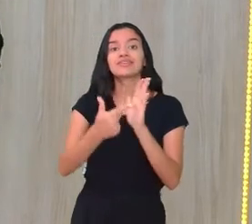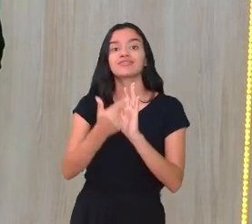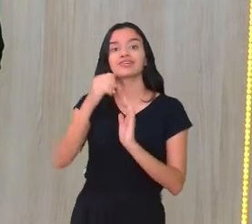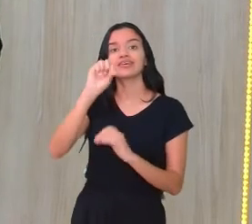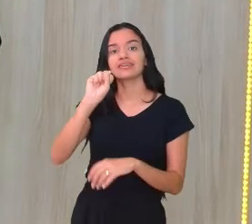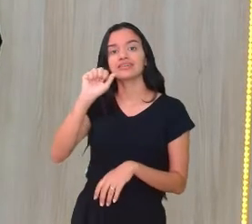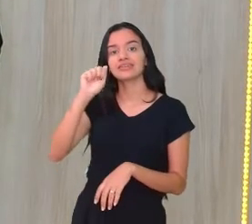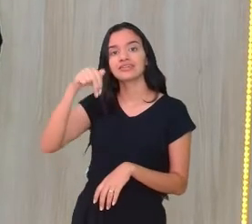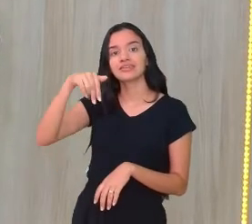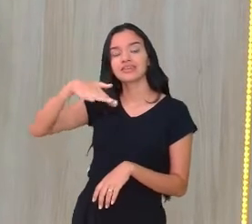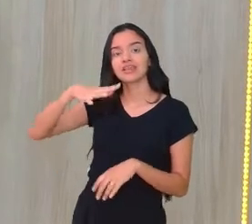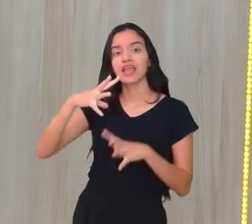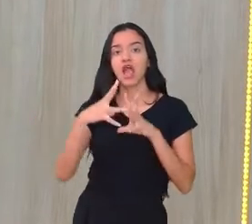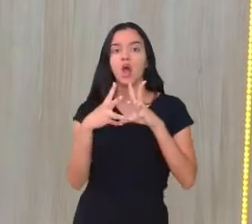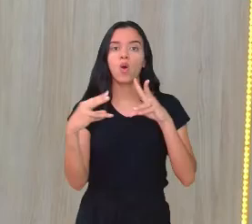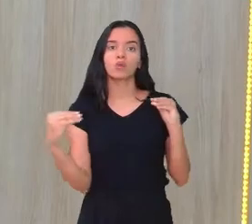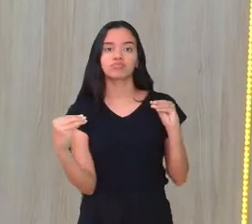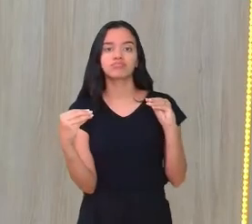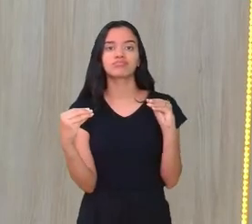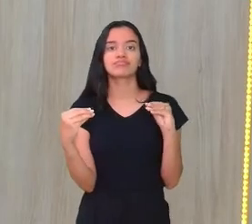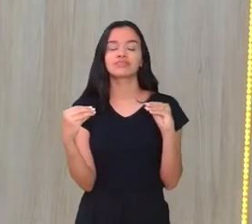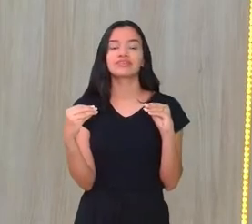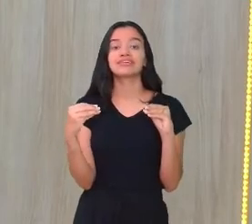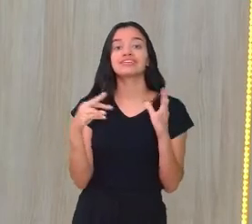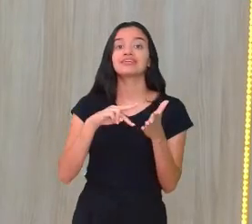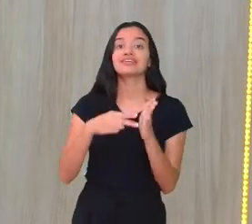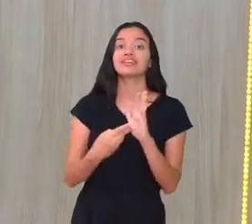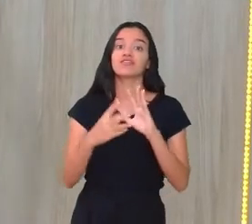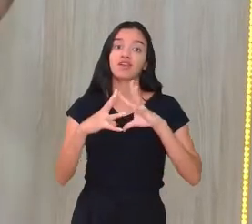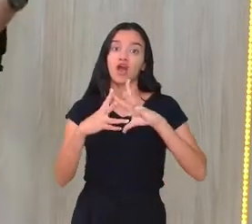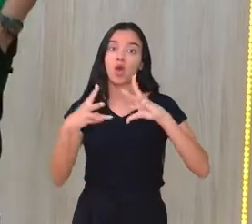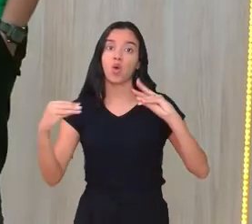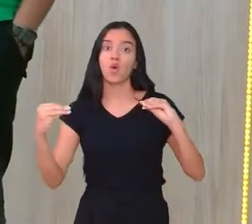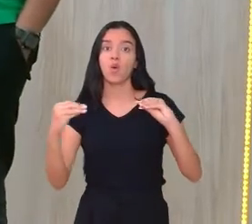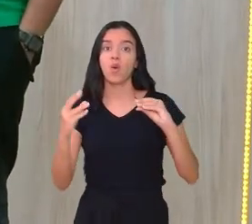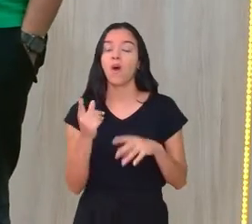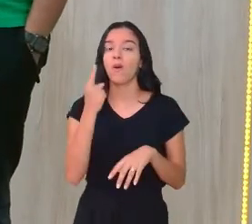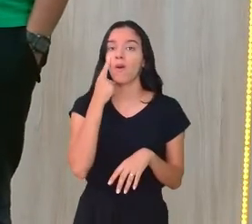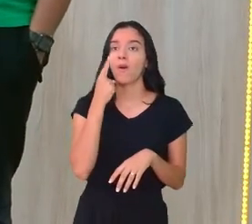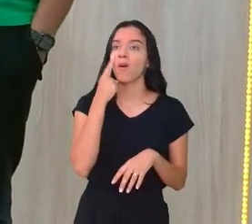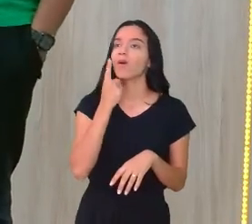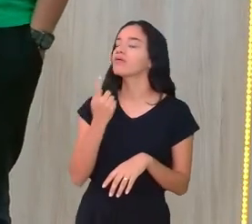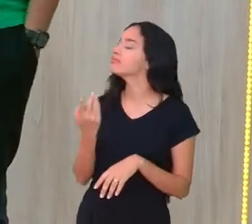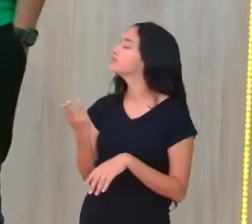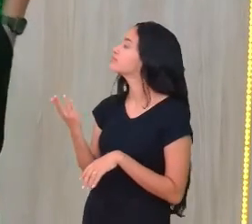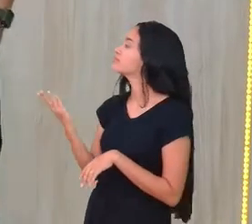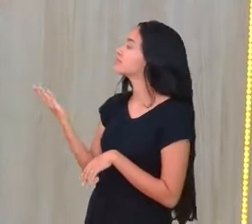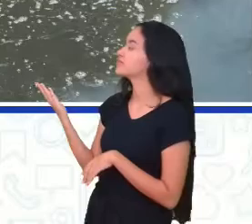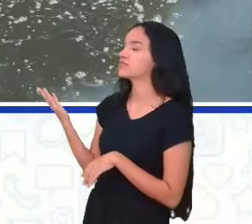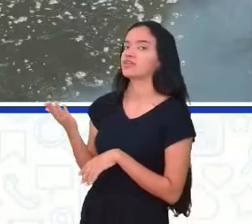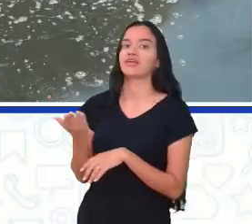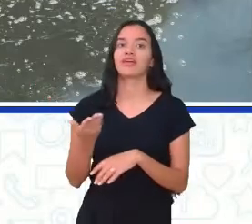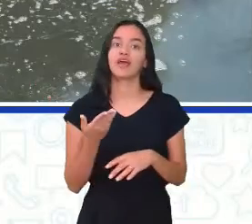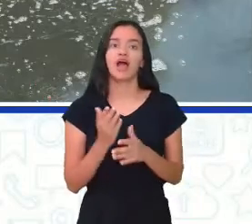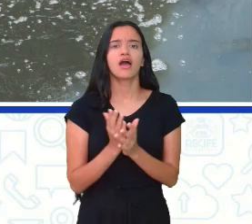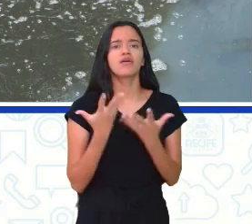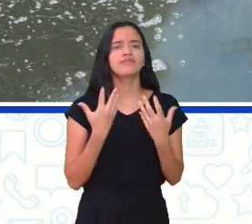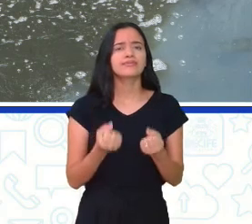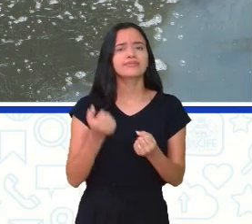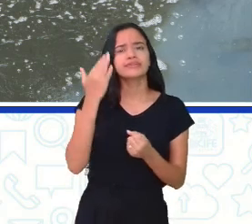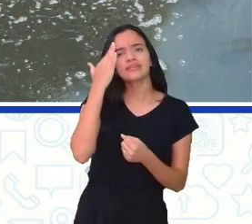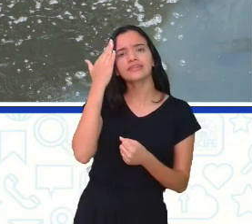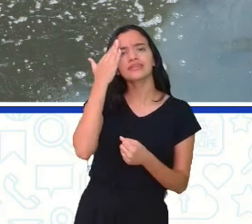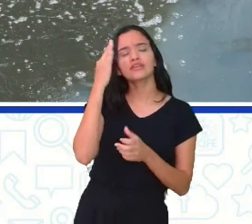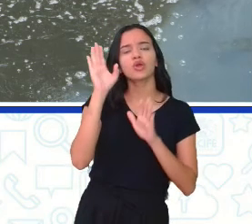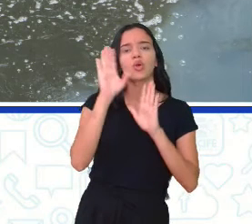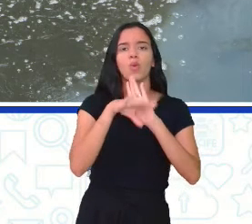da palavra curar, né? Então significa cura, tá? Então vamos olhar aqui, vamos entender, né, um pouco sobre esse conceito aí,